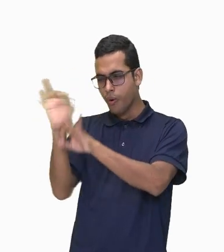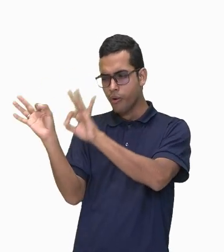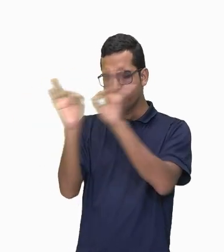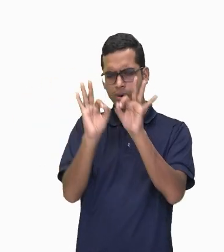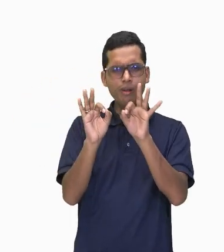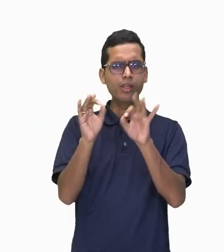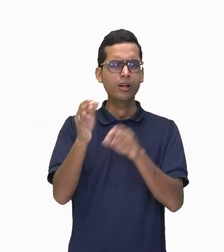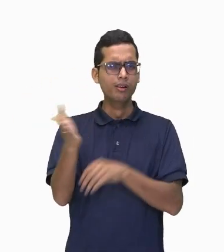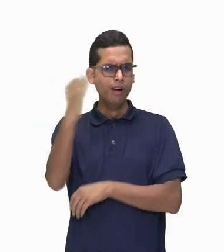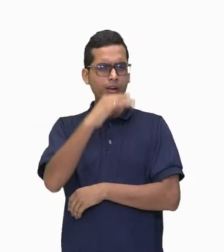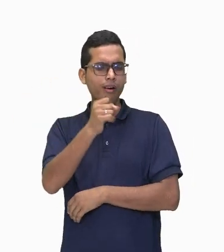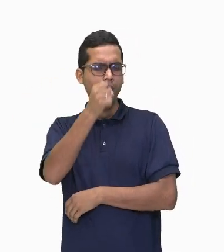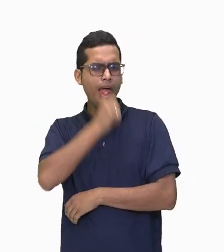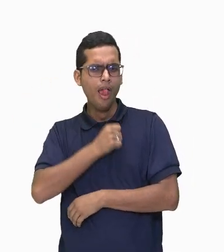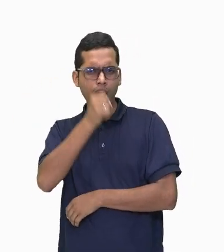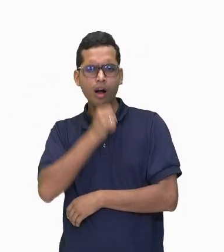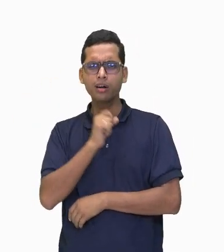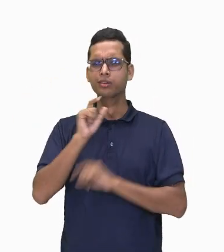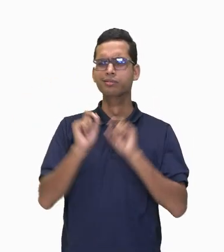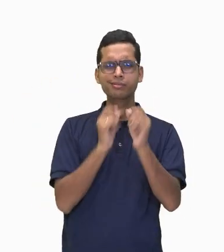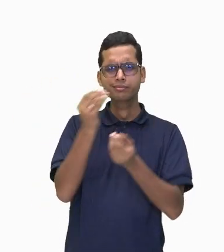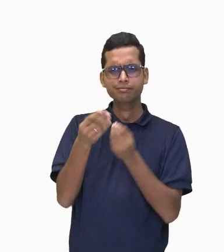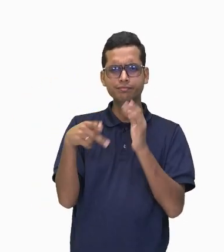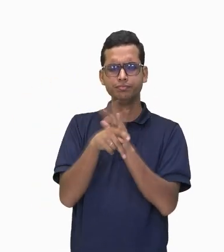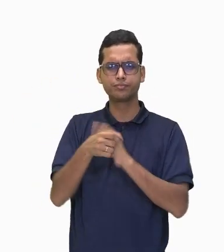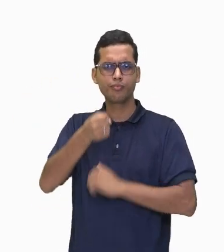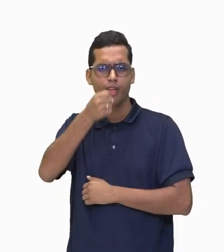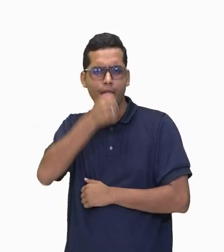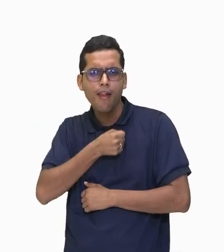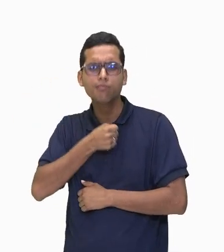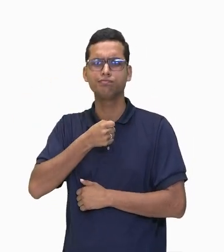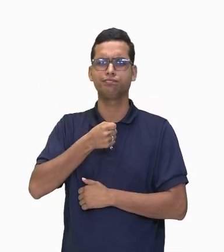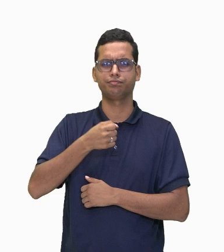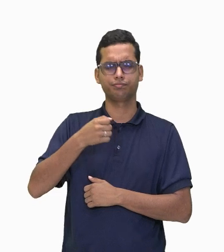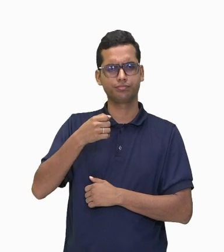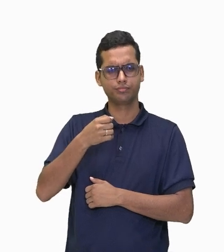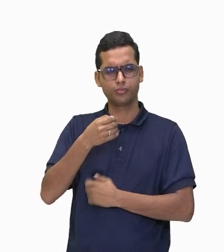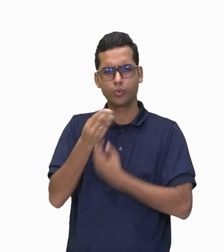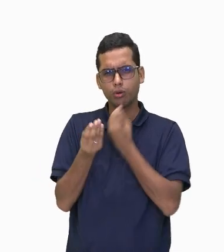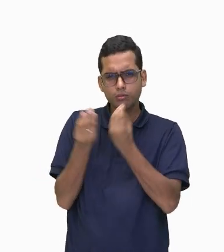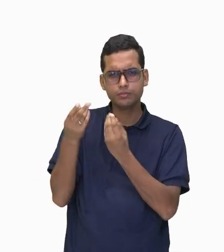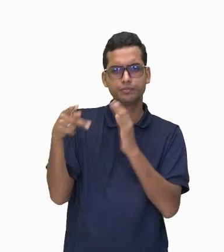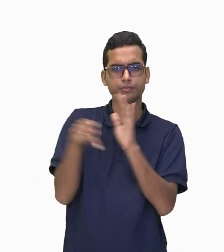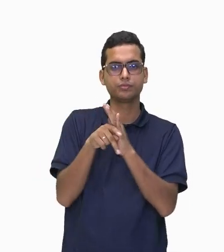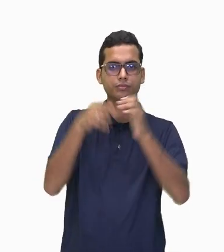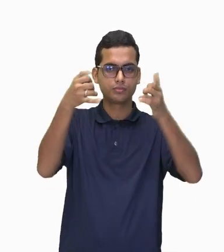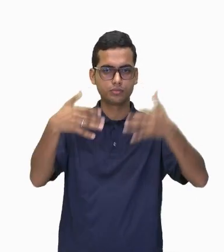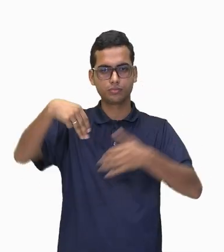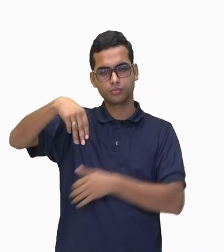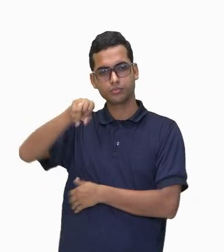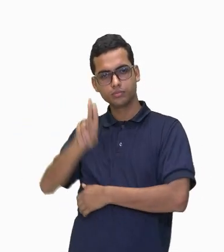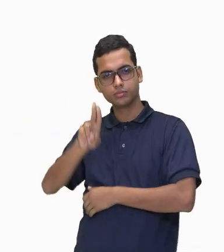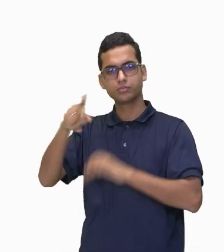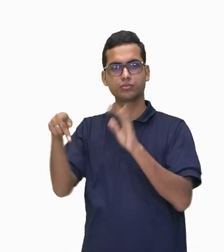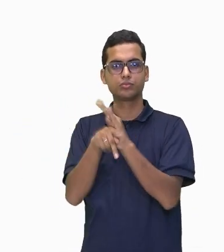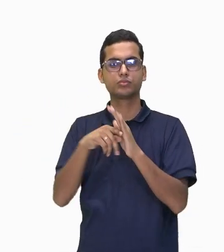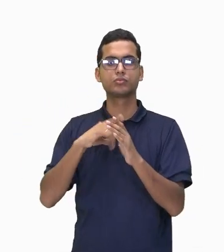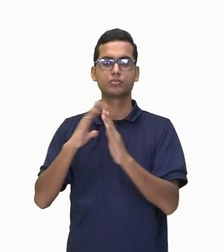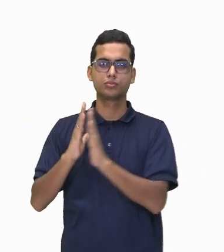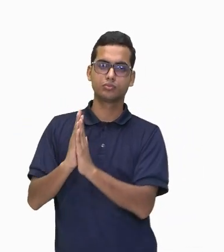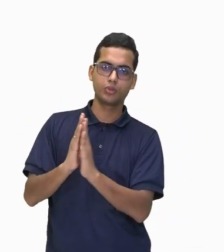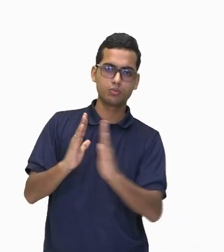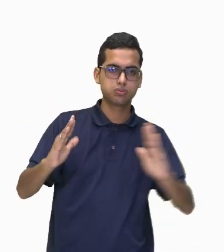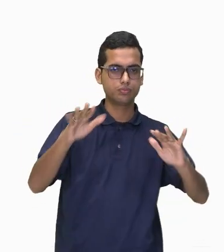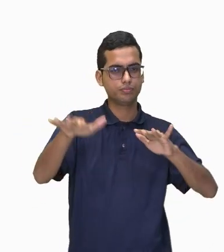um sorvete, que é porque a função horária do movimento uniforme, MU, que é utilizada para